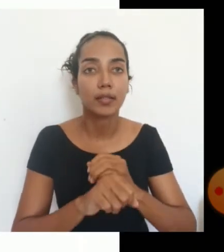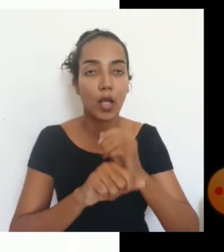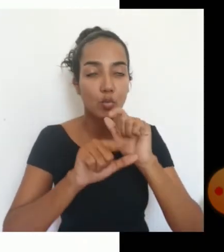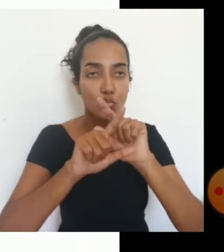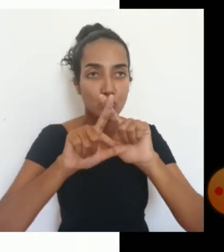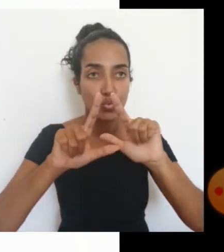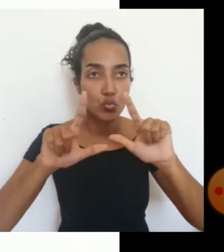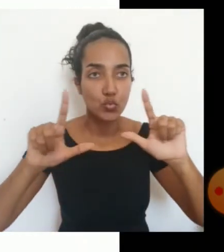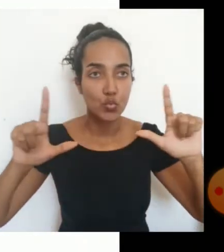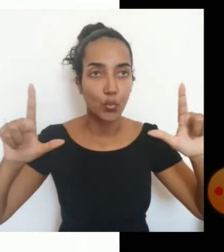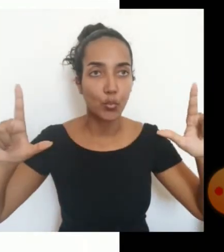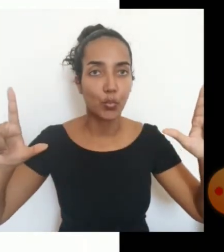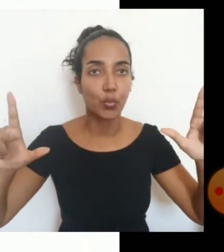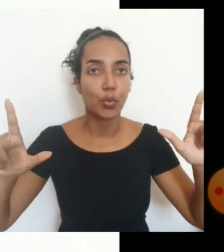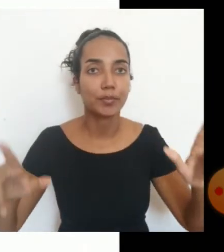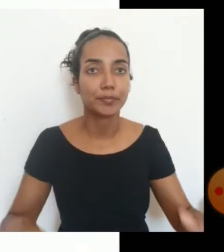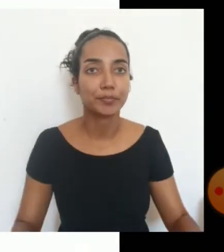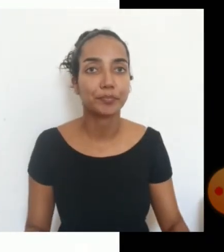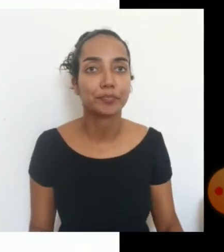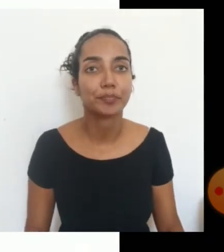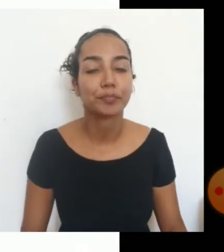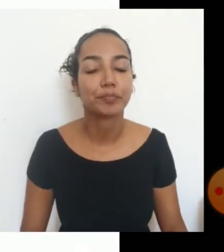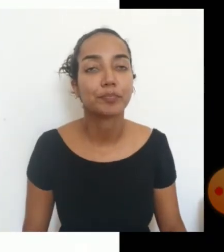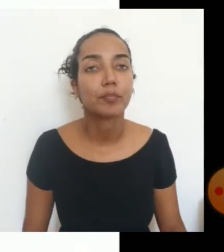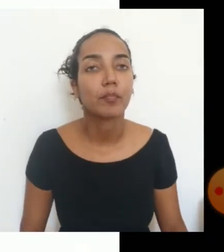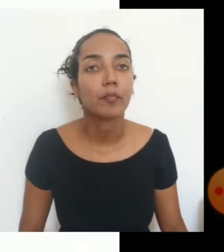diz.titular, recebe titular.